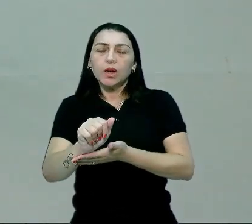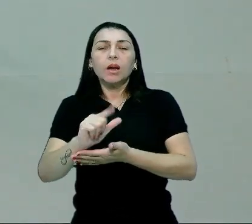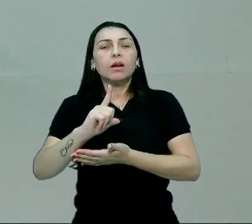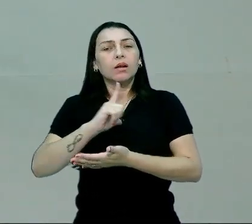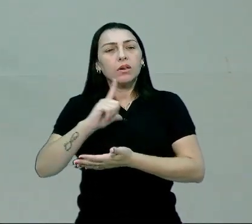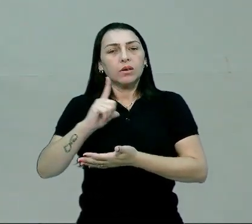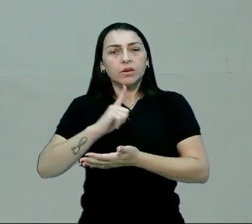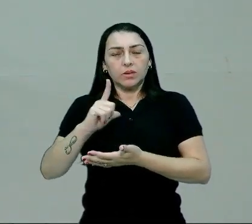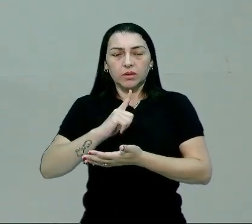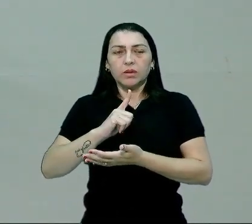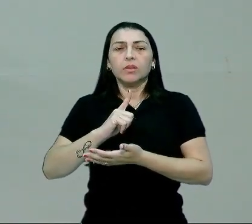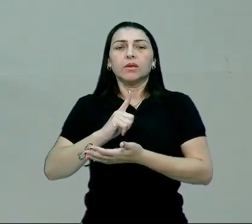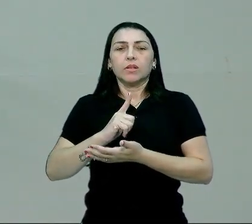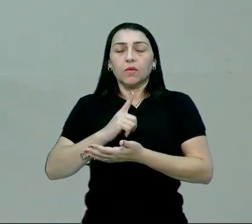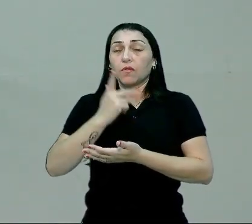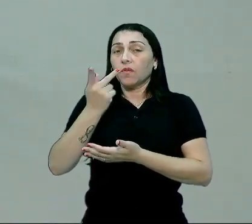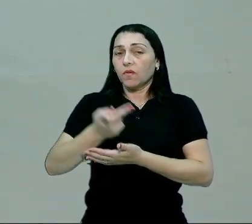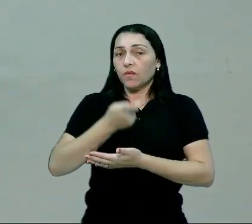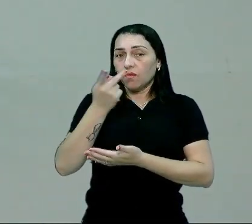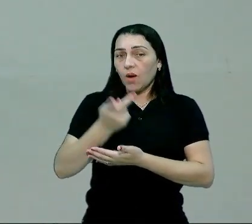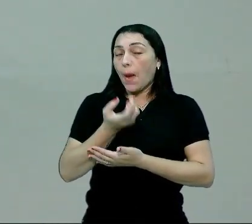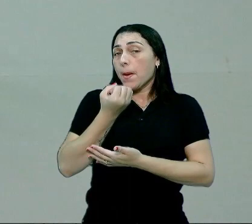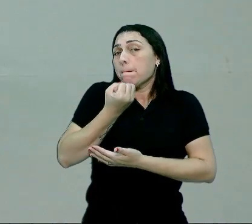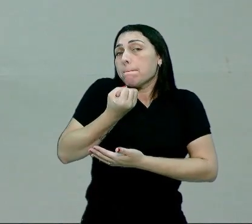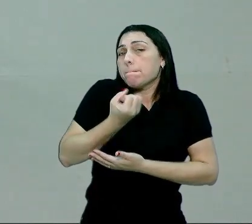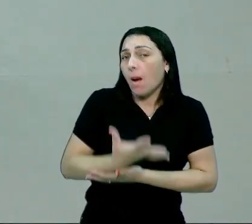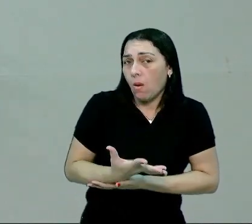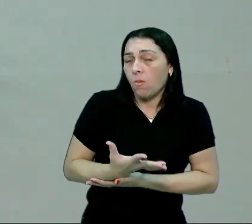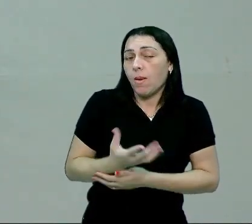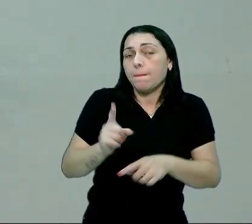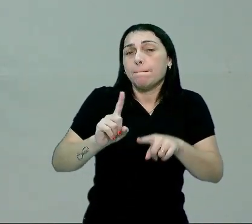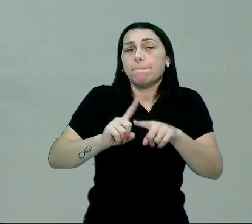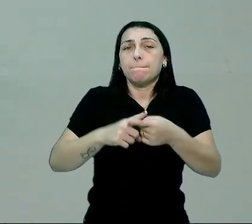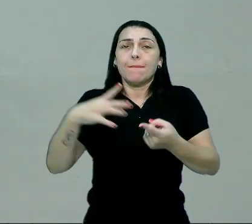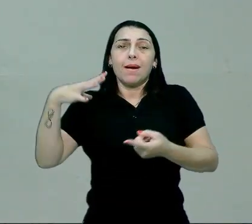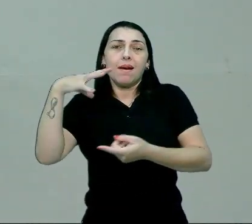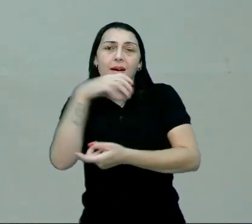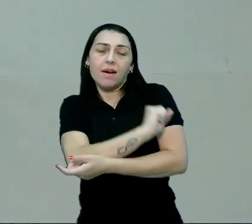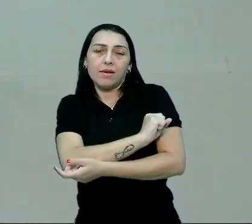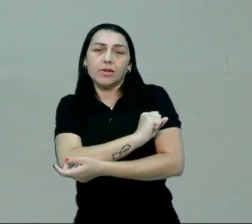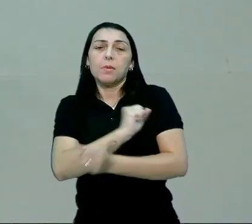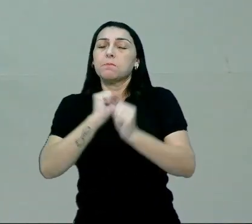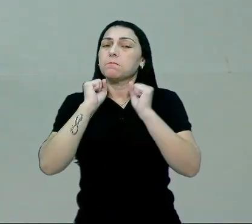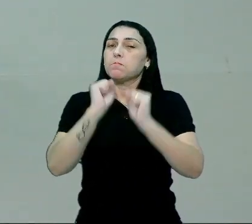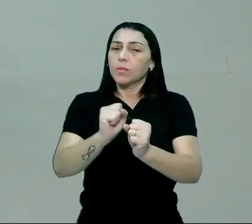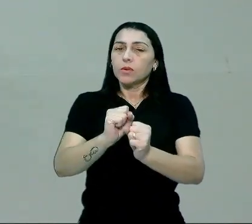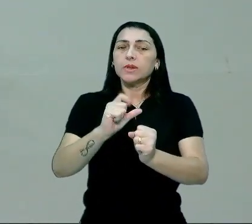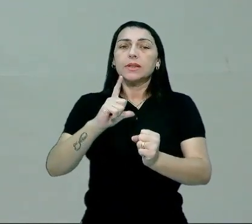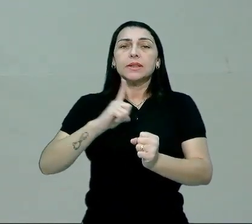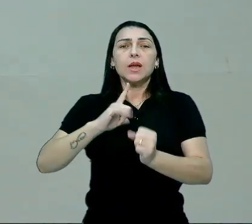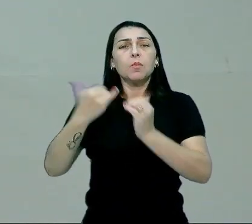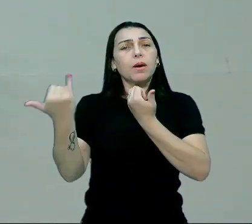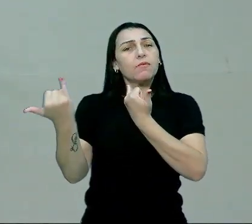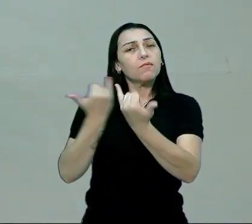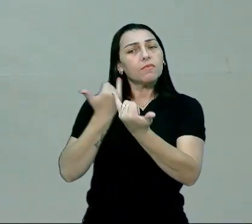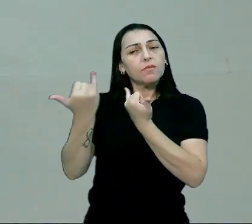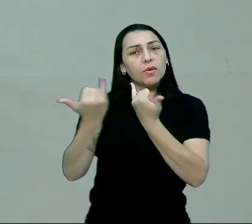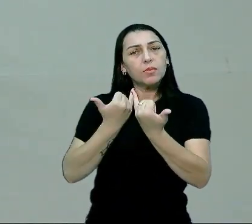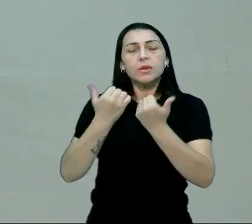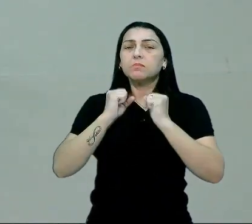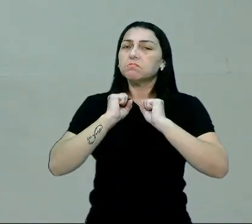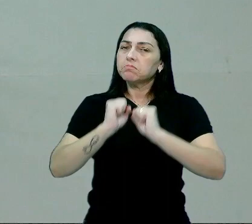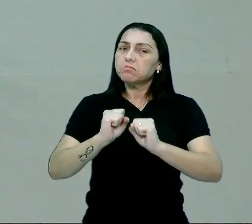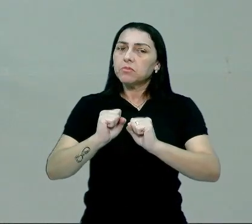que eu estou vulgarmente falando de boa, mas de repente eu posso receber uma informação,